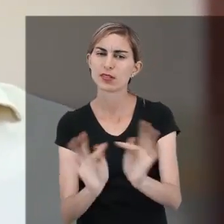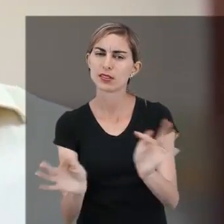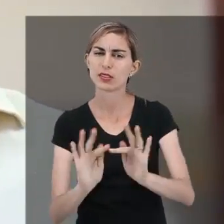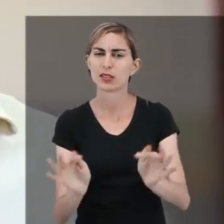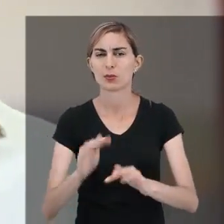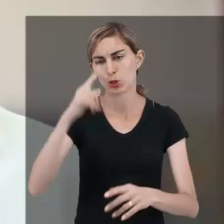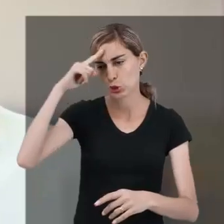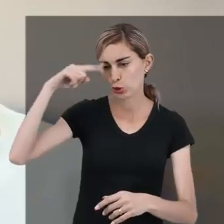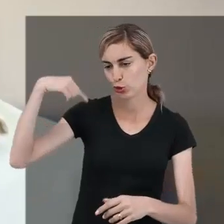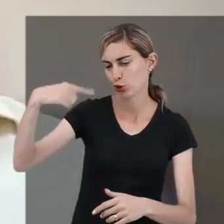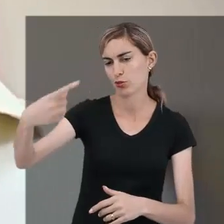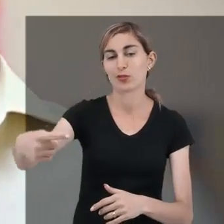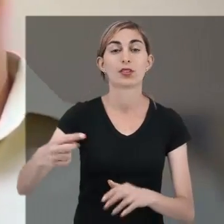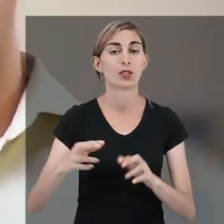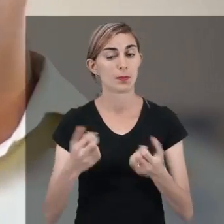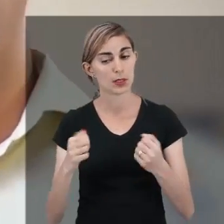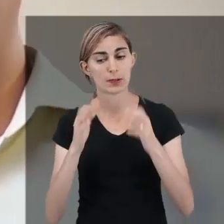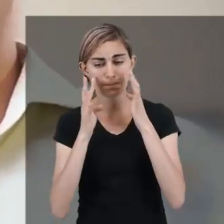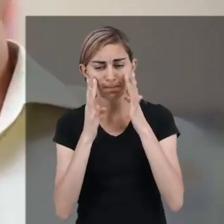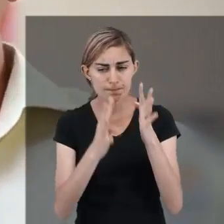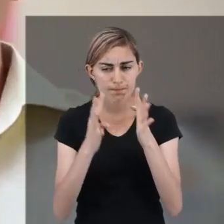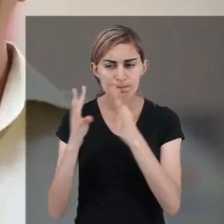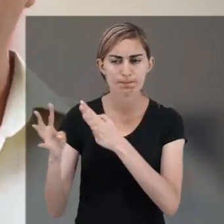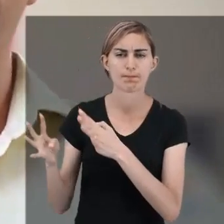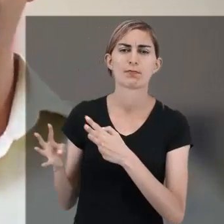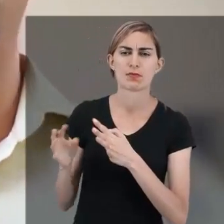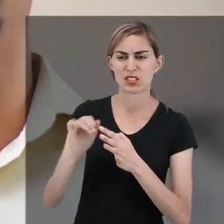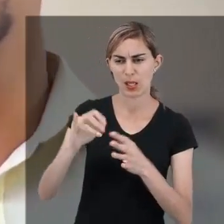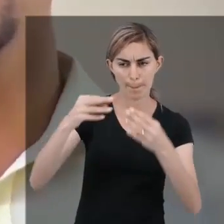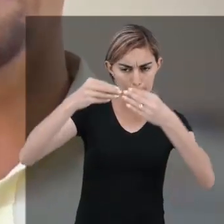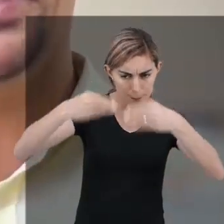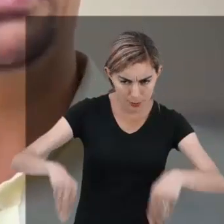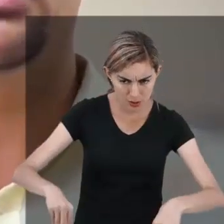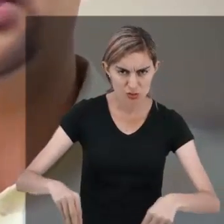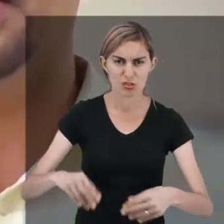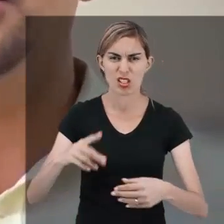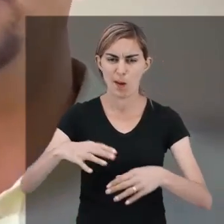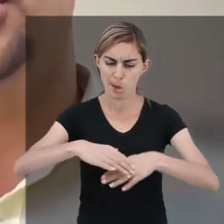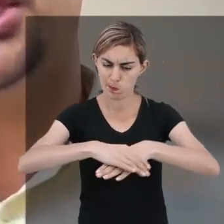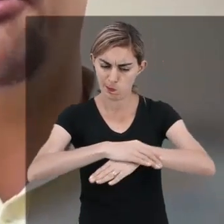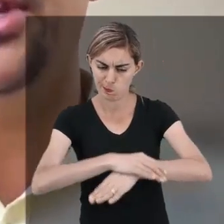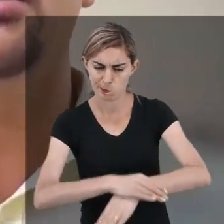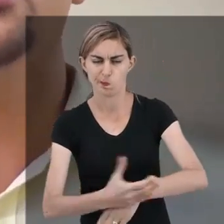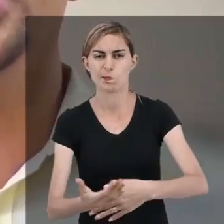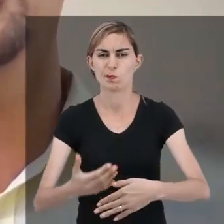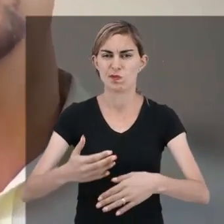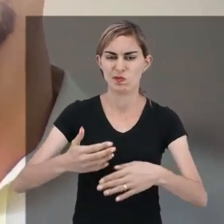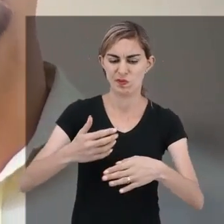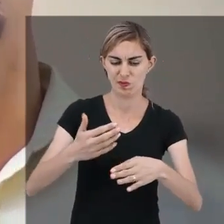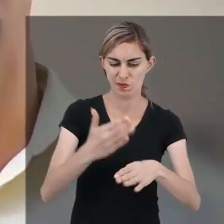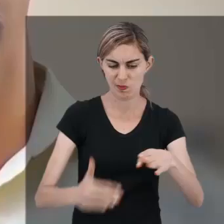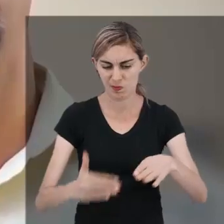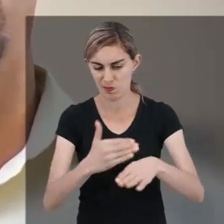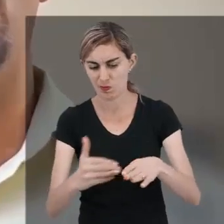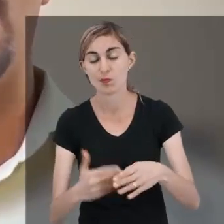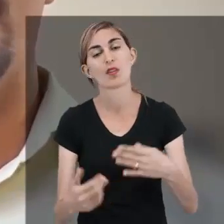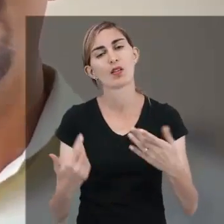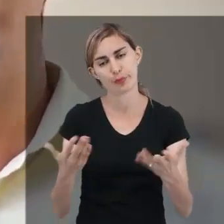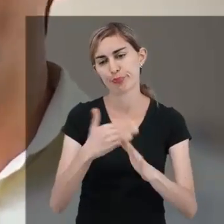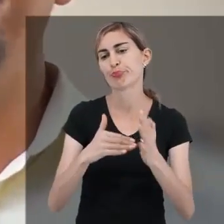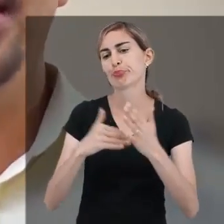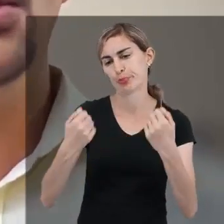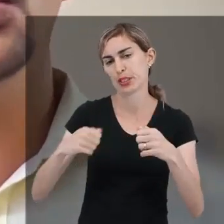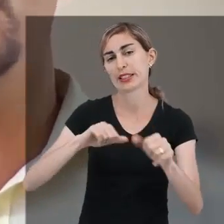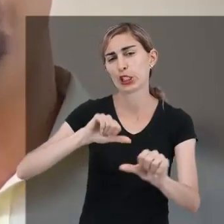dia. Então você deve ficar atento se está prejudicando, se está apertando o trabalhador, se está ferindo, aí tudo bem, a gente precisa